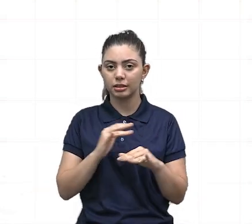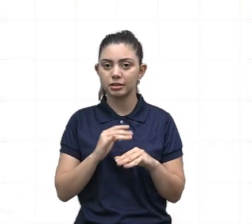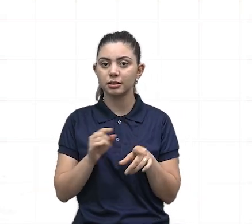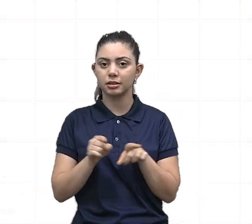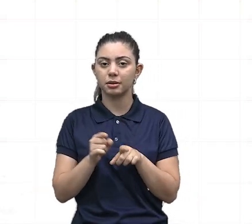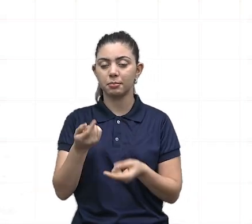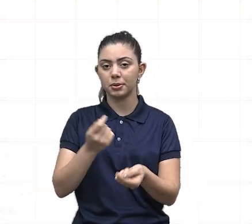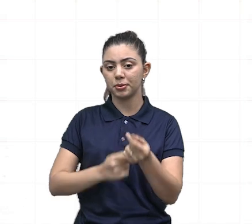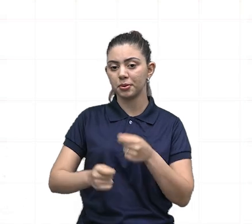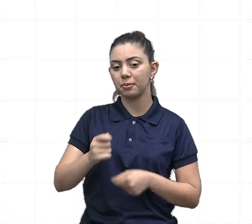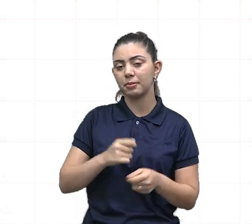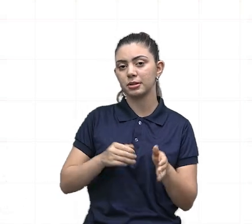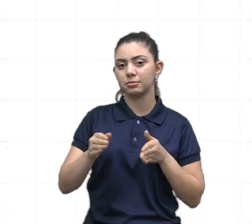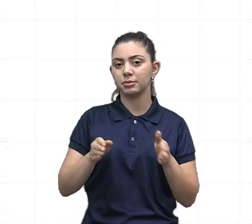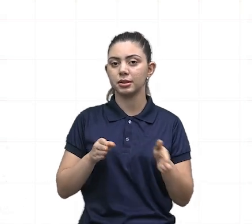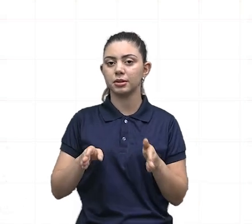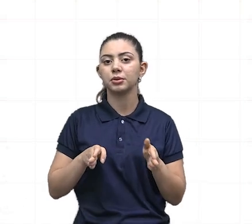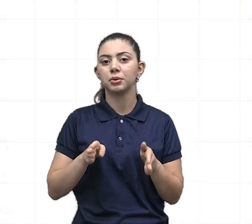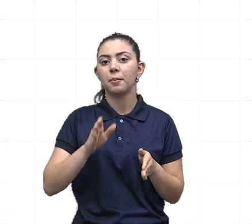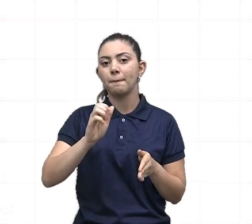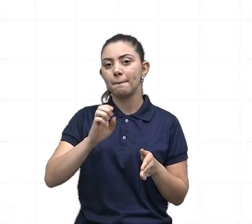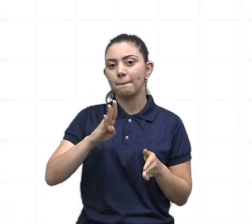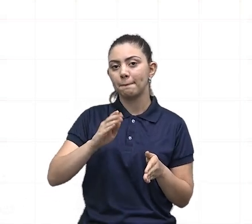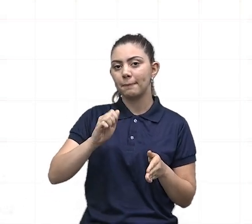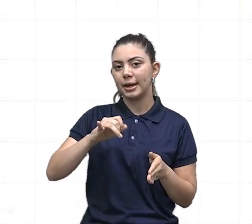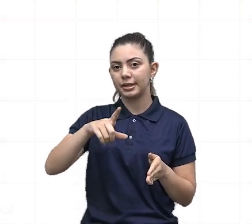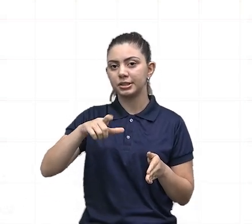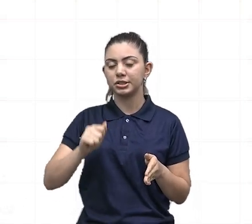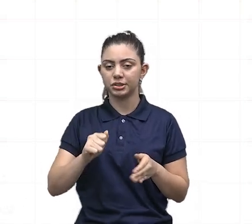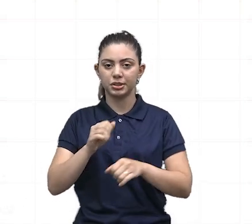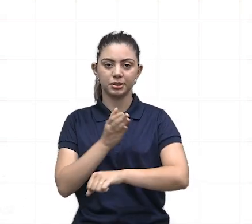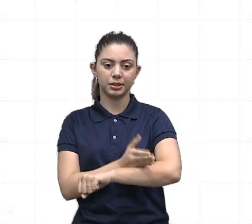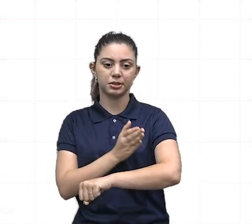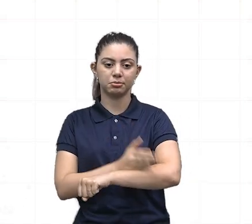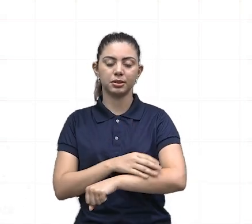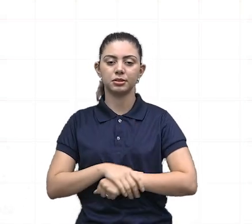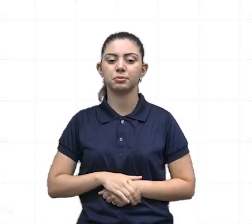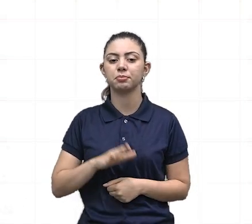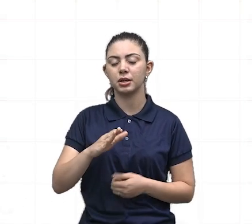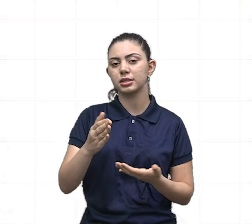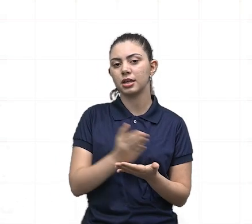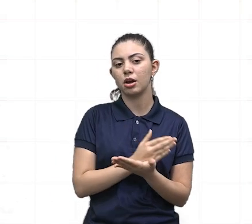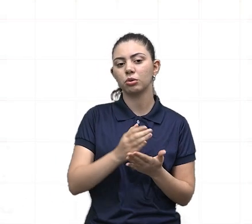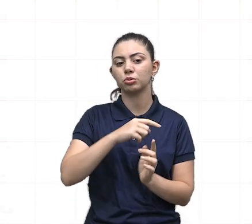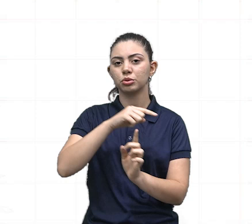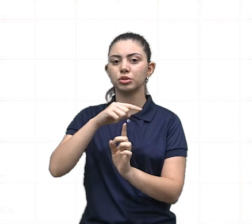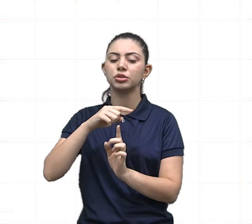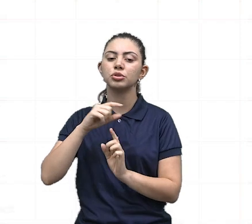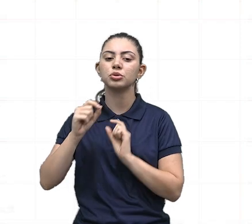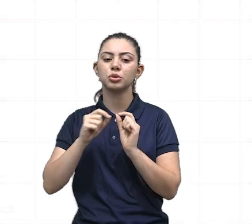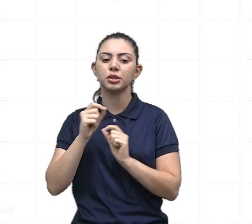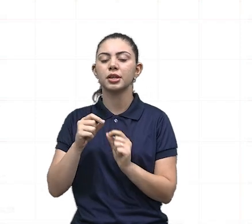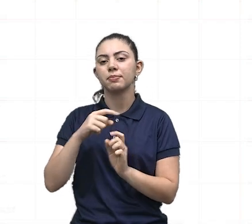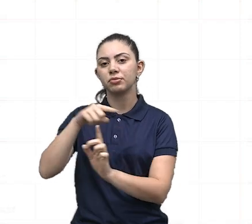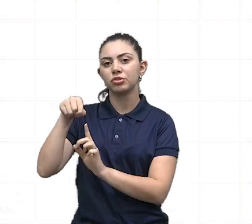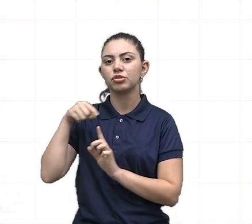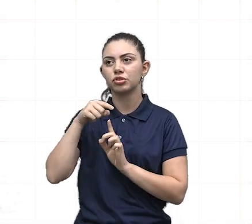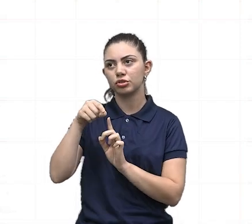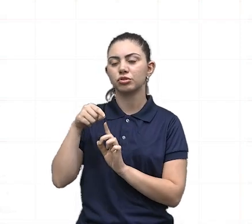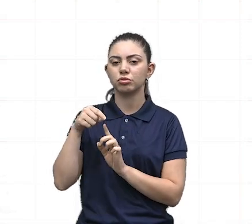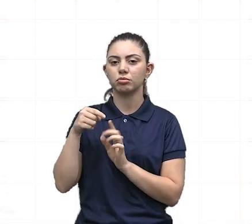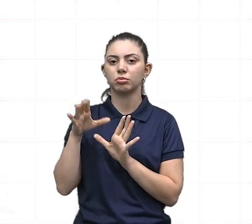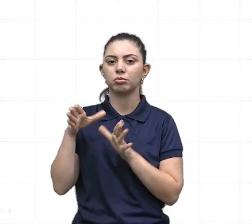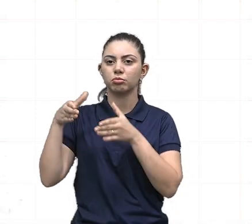na Baixa Idade Média. Então, vamos falar agora sobre alguns títulos de nobreza, tá certo? E temos aí, então,